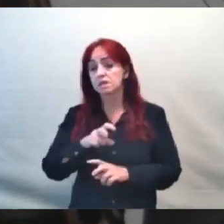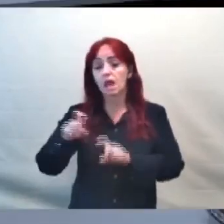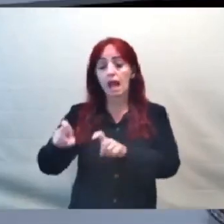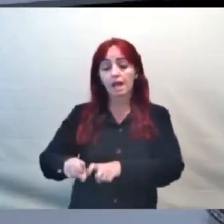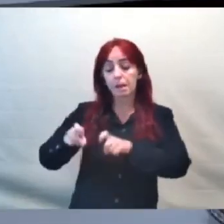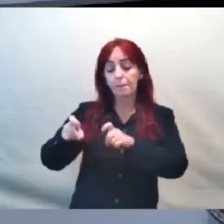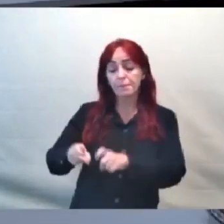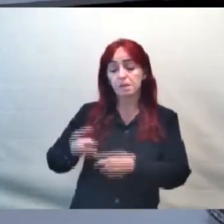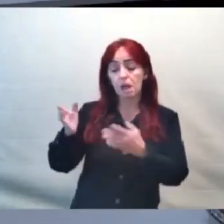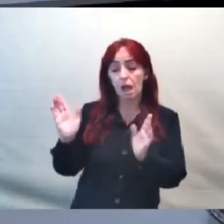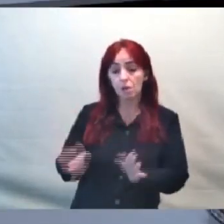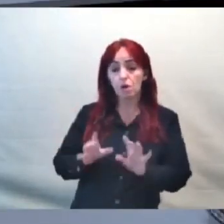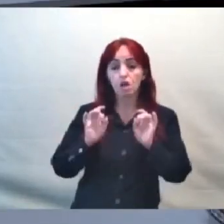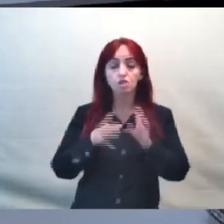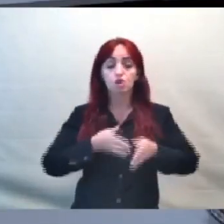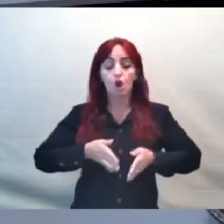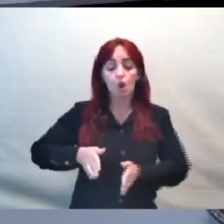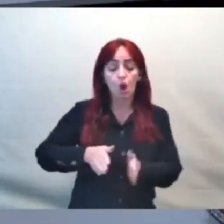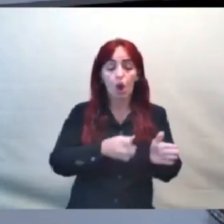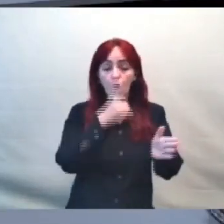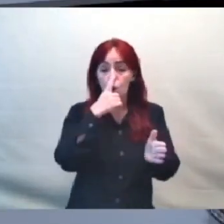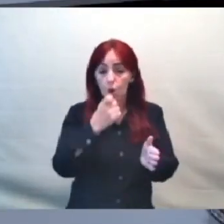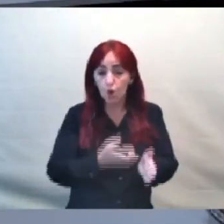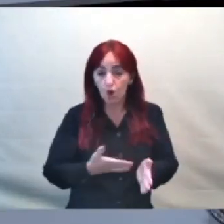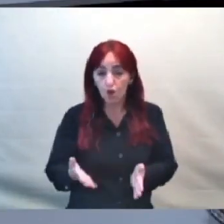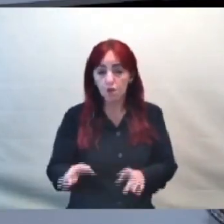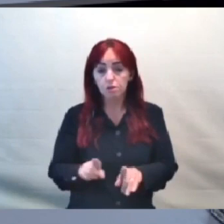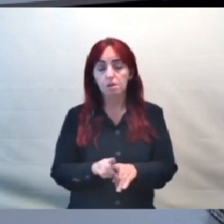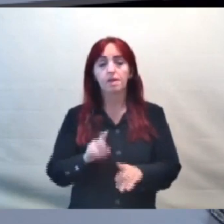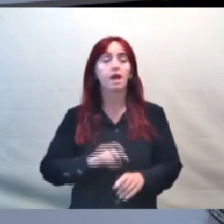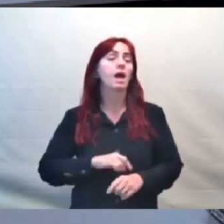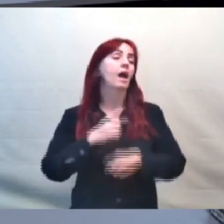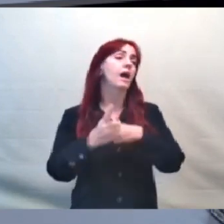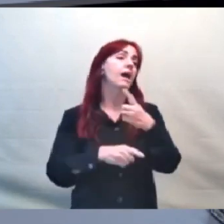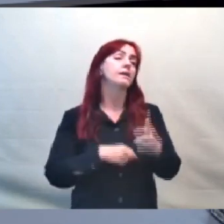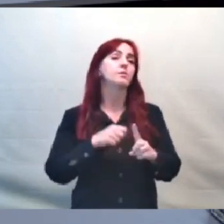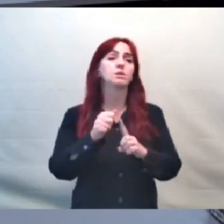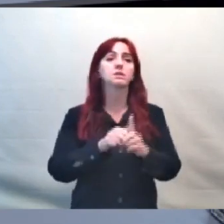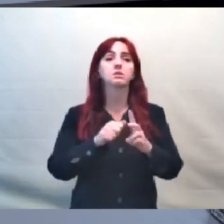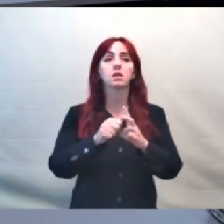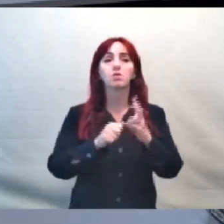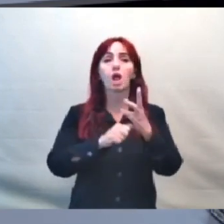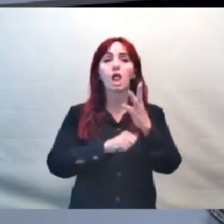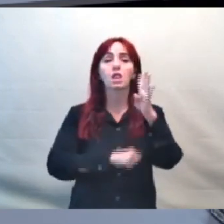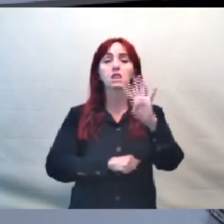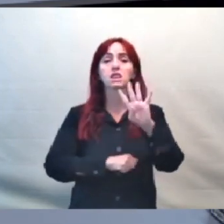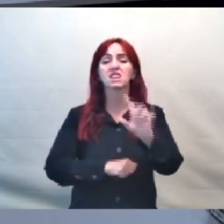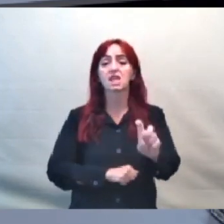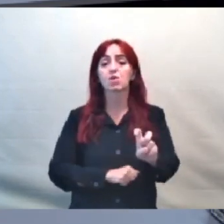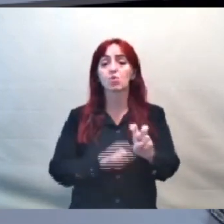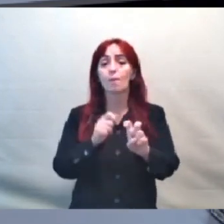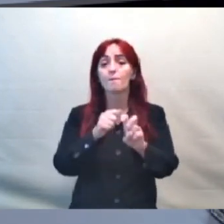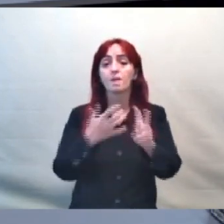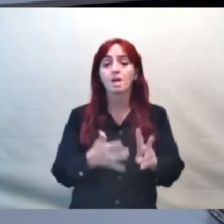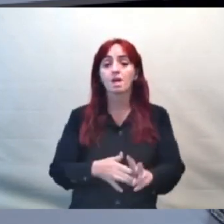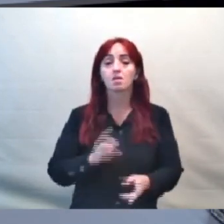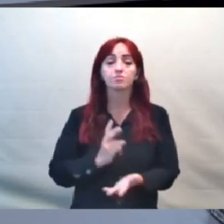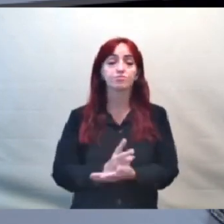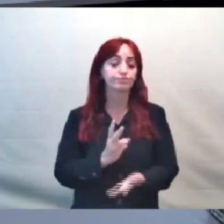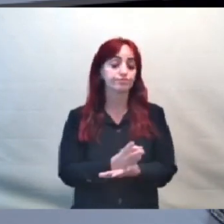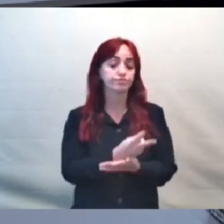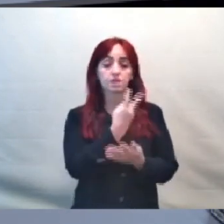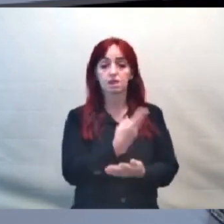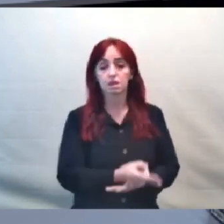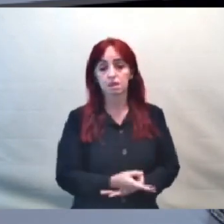de vale. Aí passa 3, 4, 5 meses, está do mesmo jeito. E eles falam que essa limpeza é feita de 3 em 3 meses. Sim, são ciclos